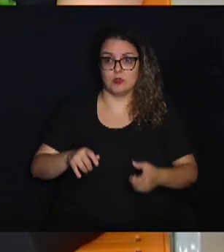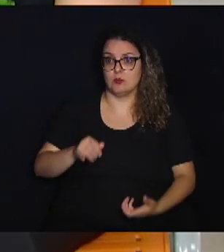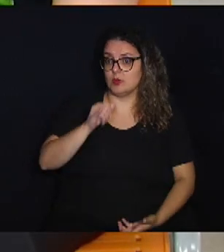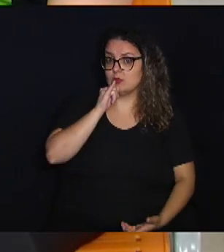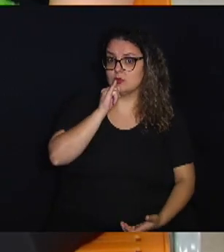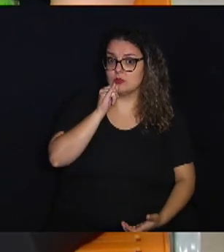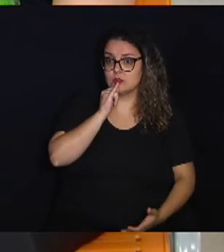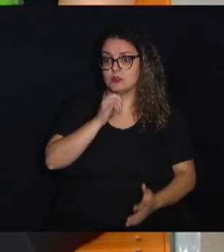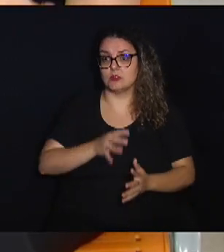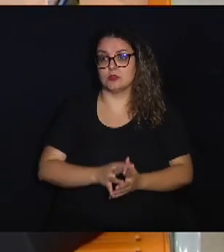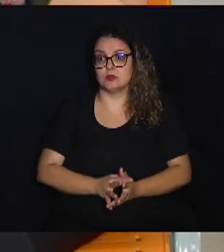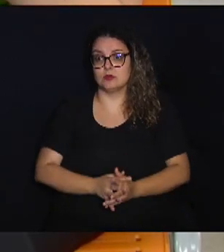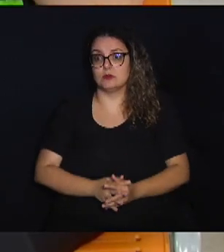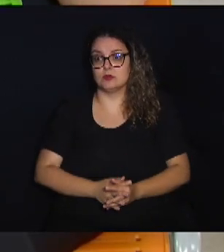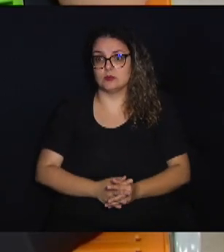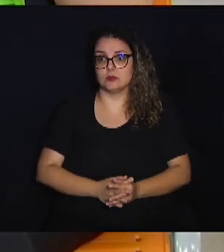exemplo,